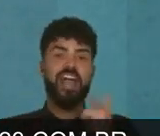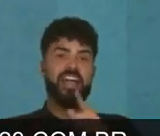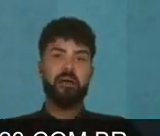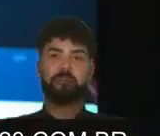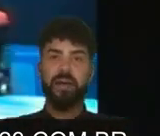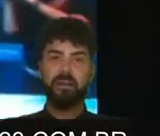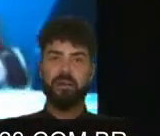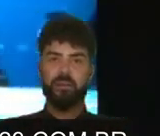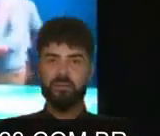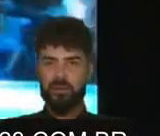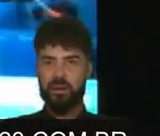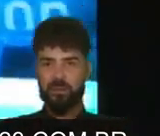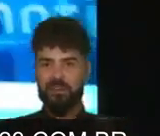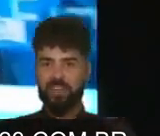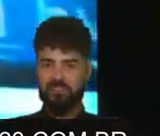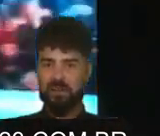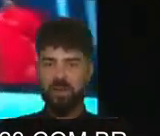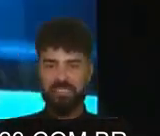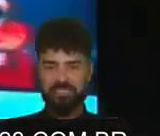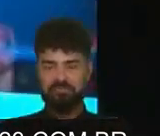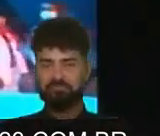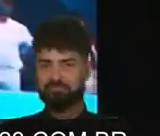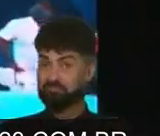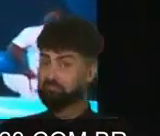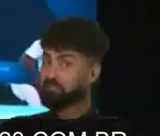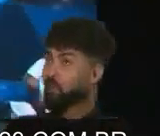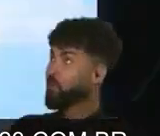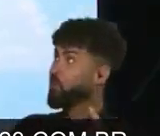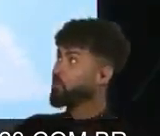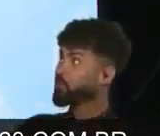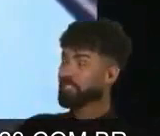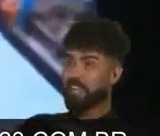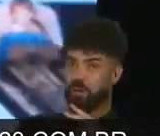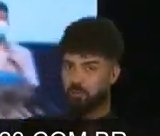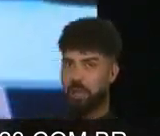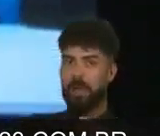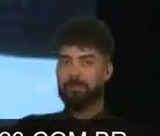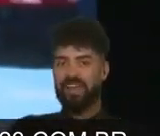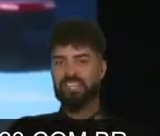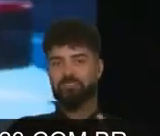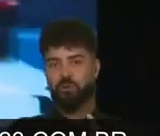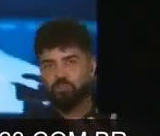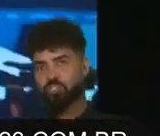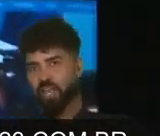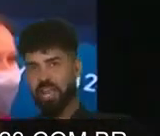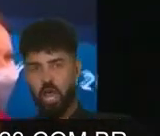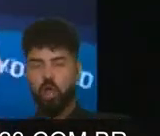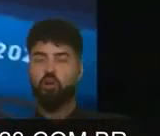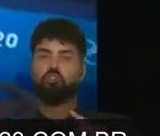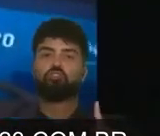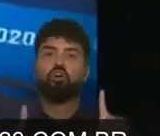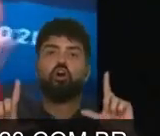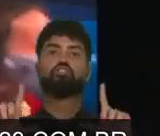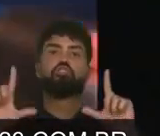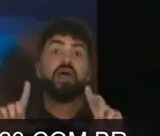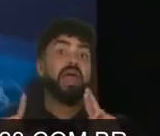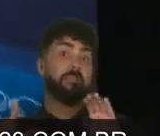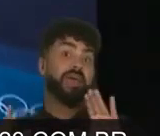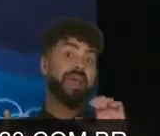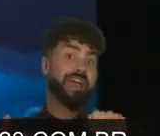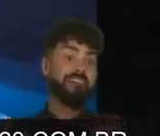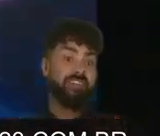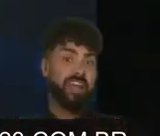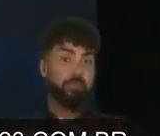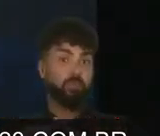olímpico ouro no salto e Prata no individual geral em Tóquio Rebeca Andrade ainda tem o mundial e